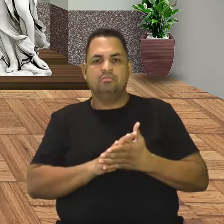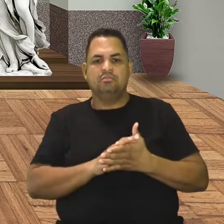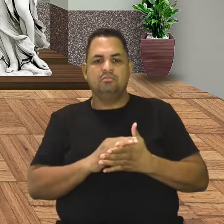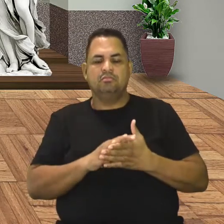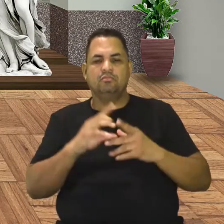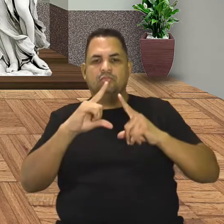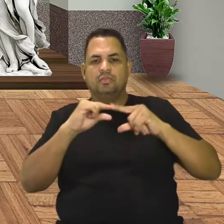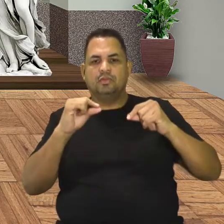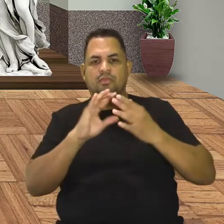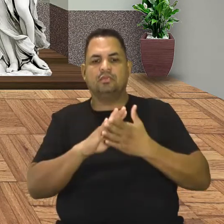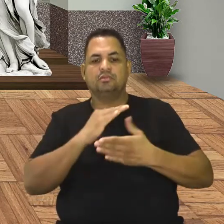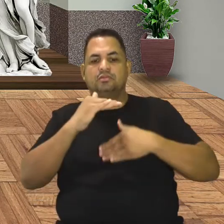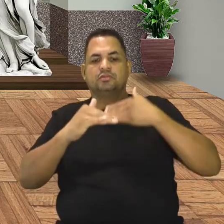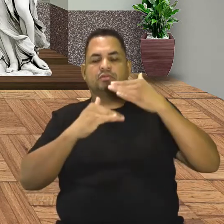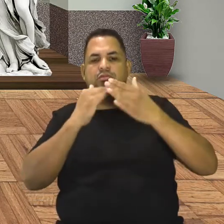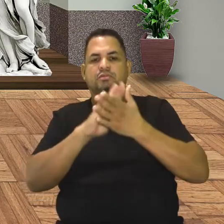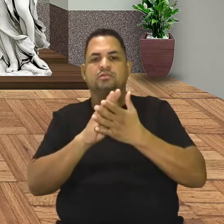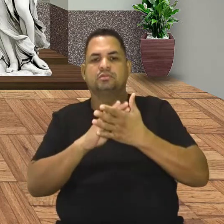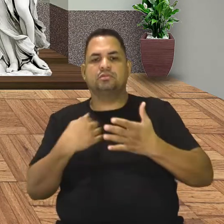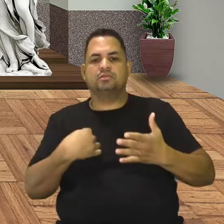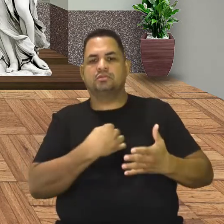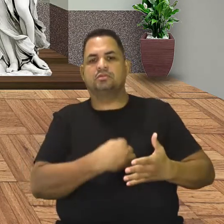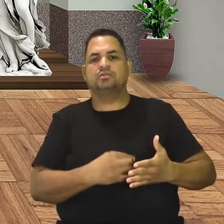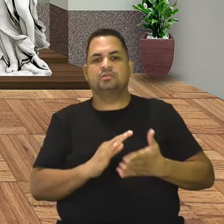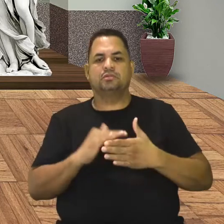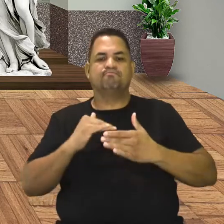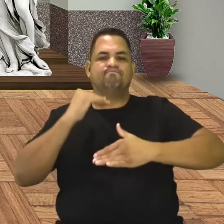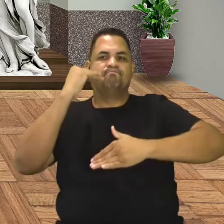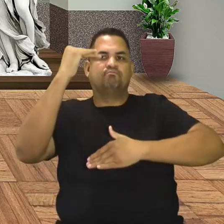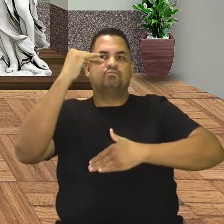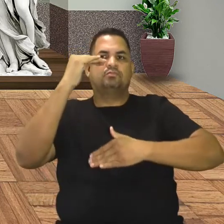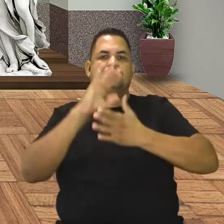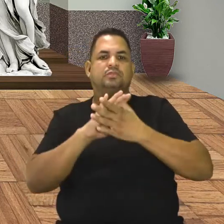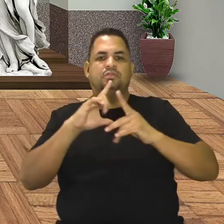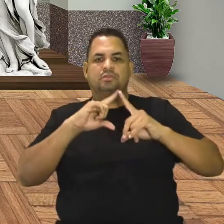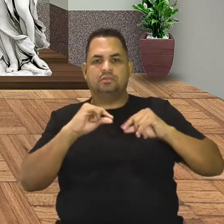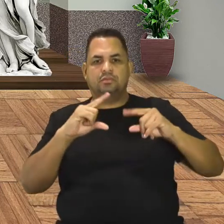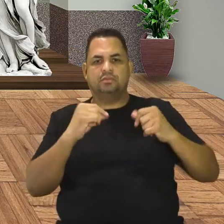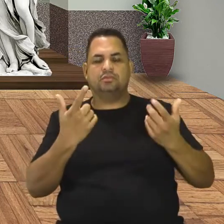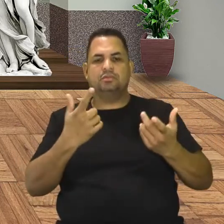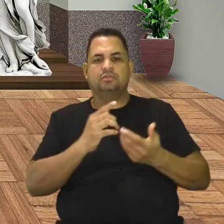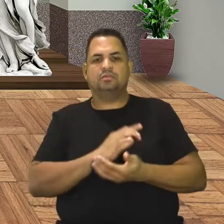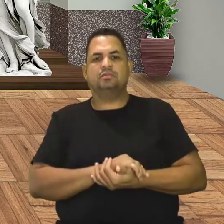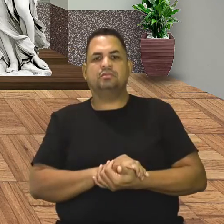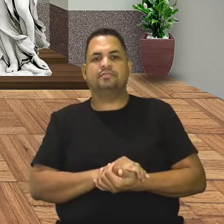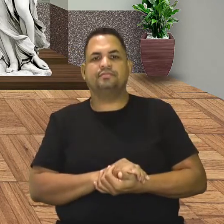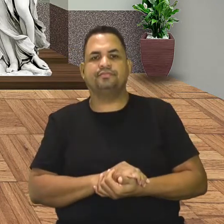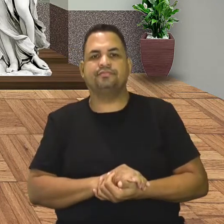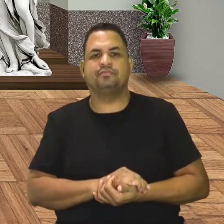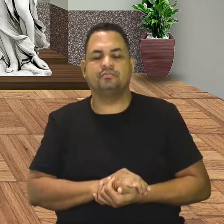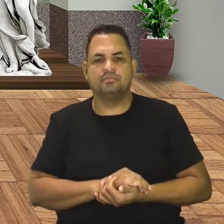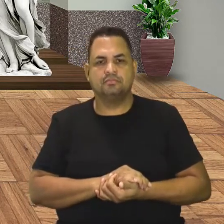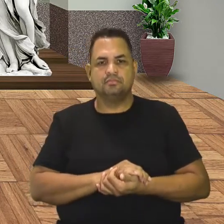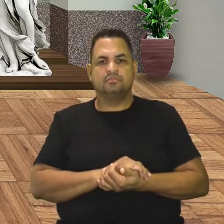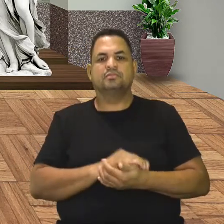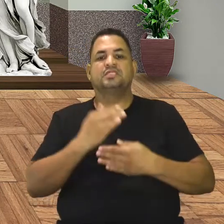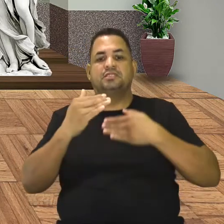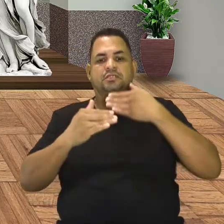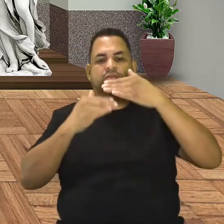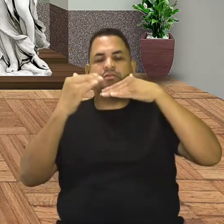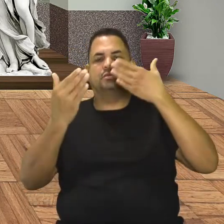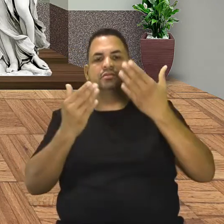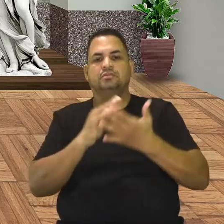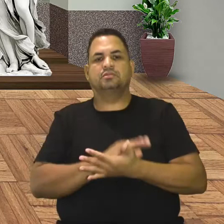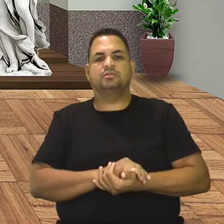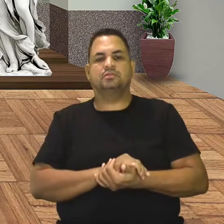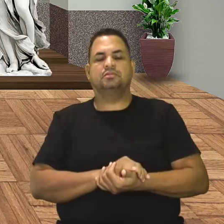Japão cresceu muito em tecnologia, a China já está ultrapassando a tecnologia também do Japão. Então, ela está indo nesse crescimento.